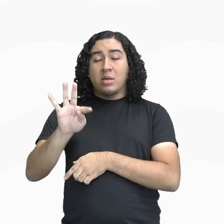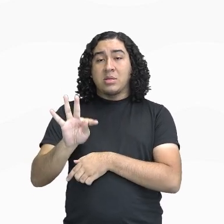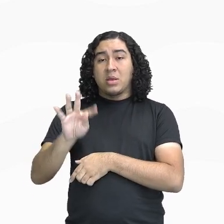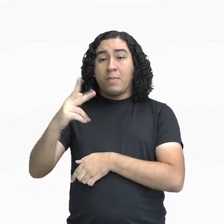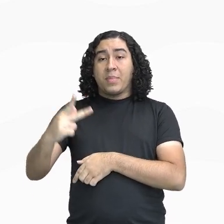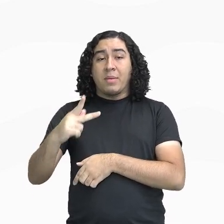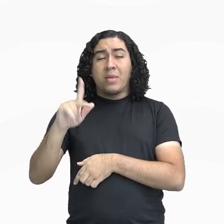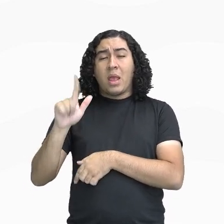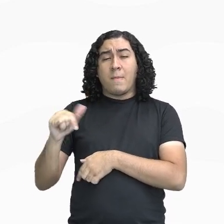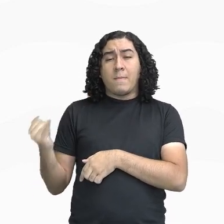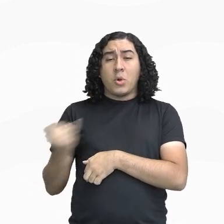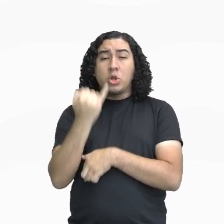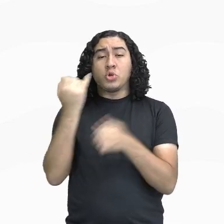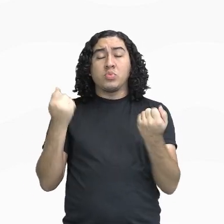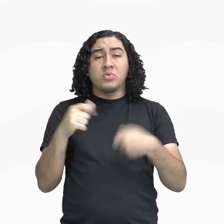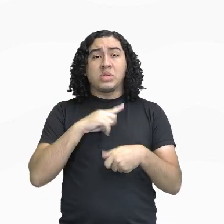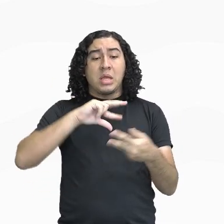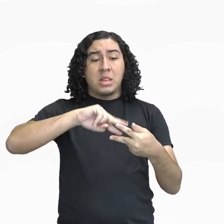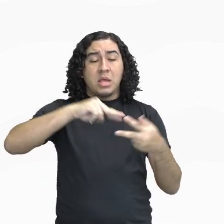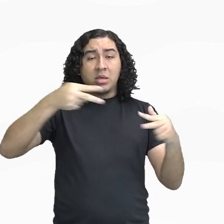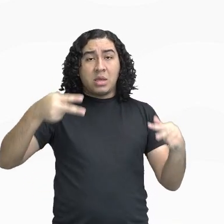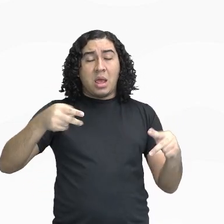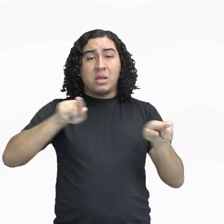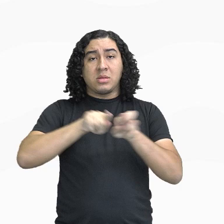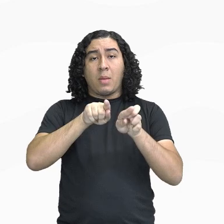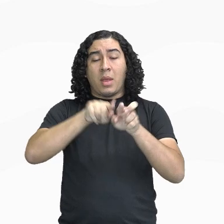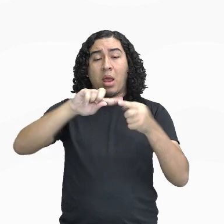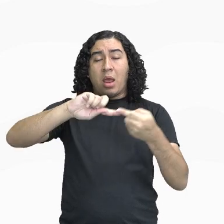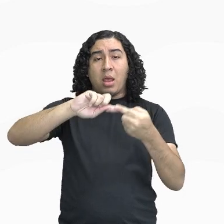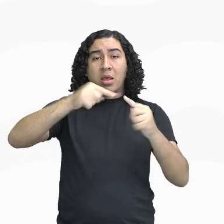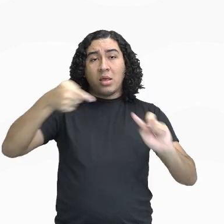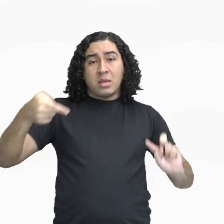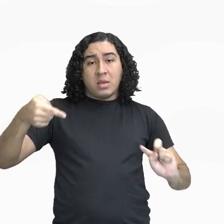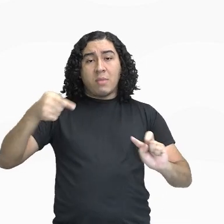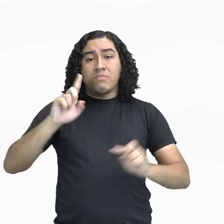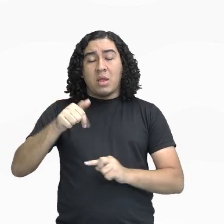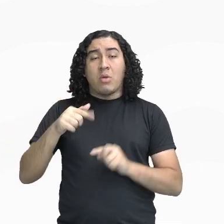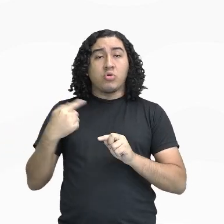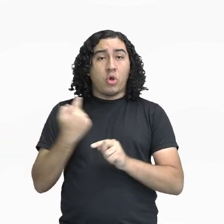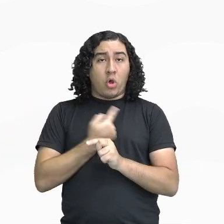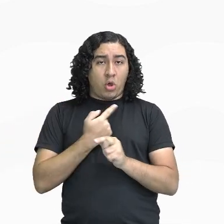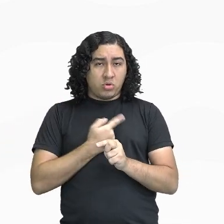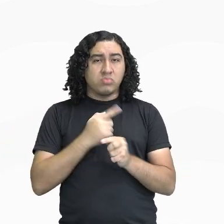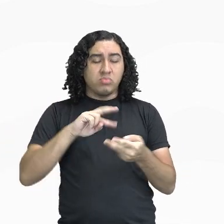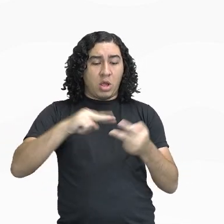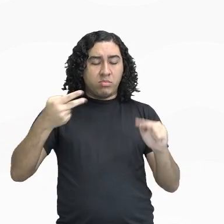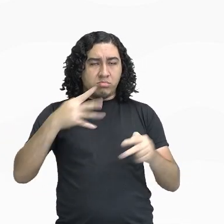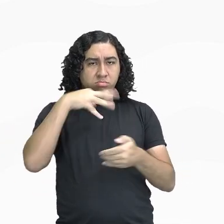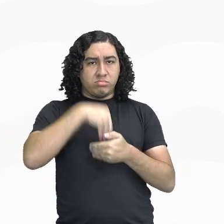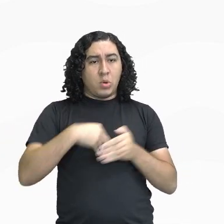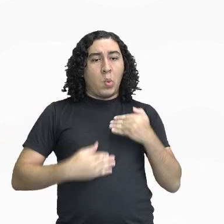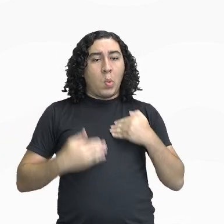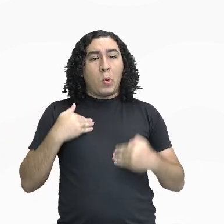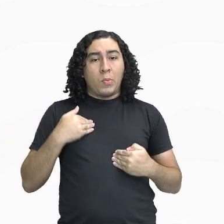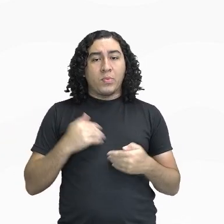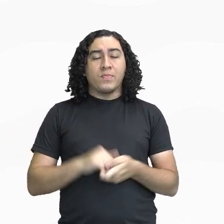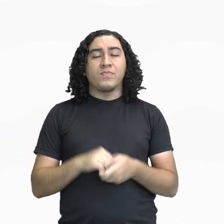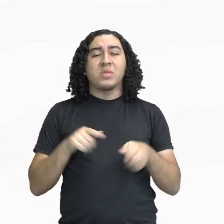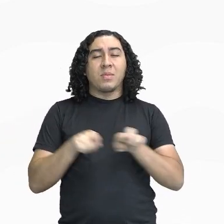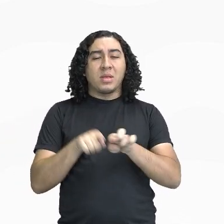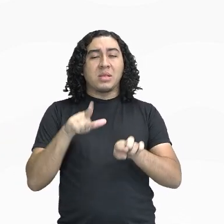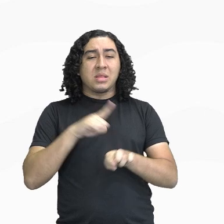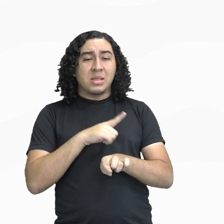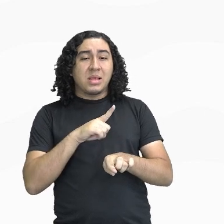e é fundamental na construção de DNA e RNA, né, o nosso material genético aí, afetando a transferência de informações